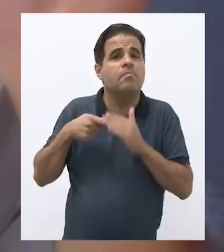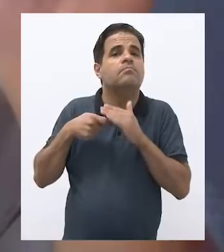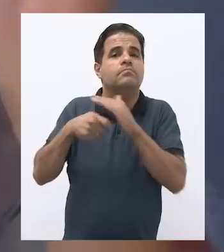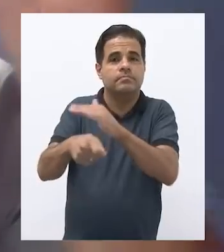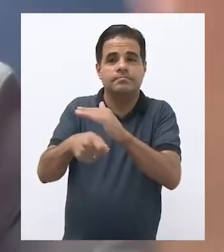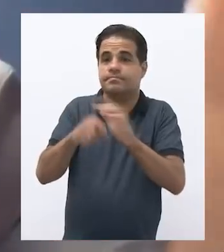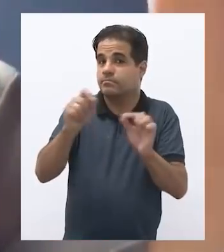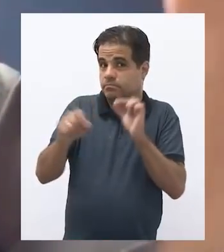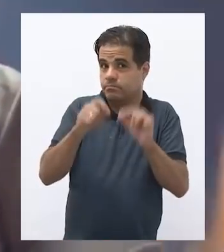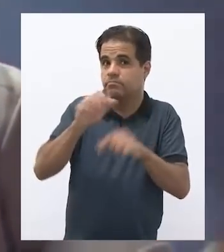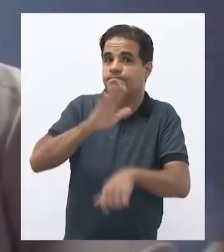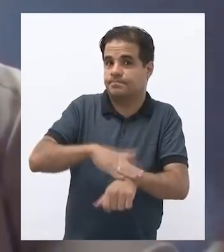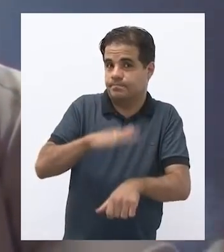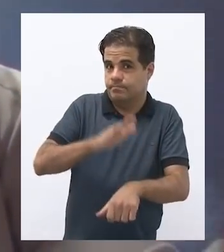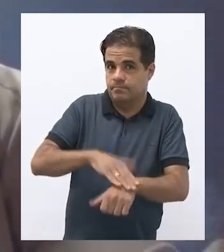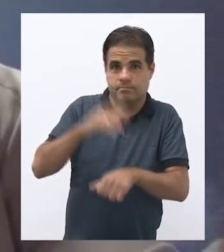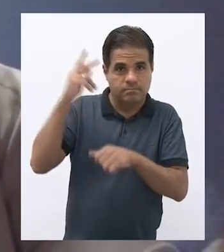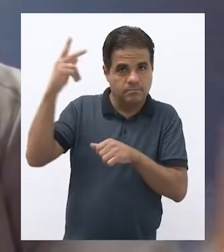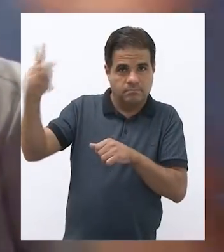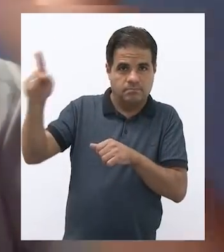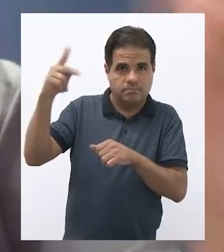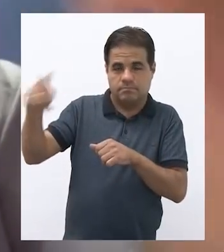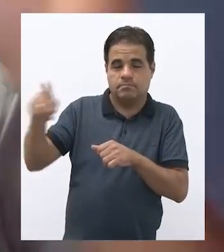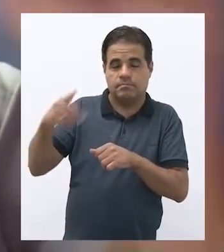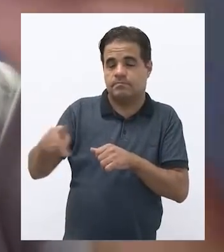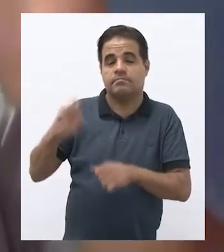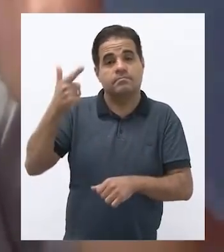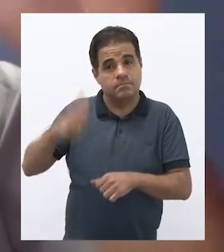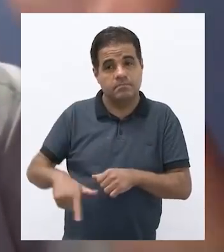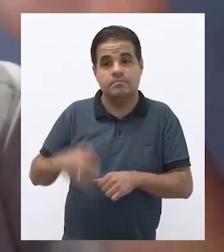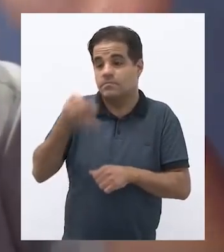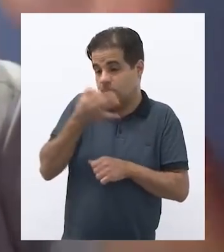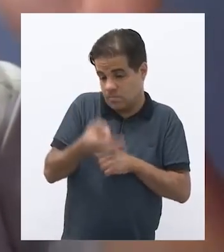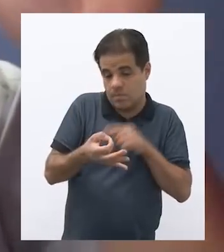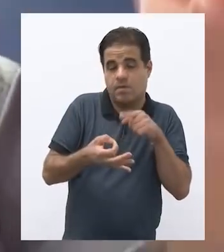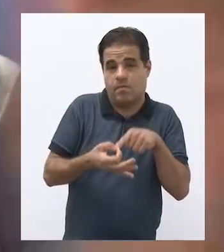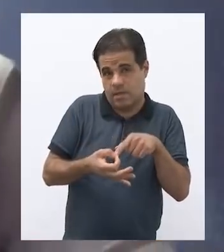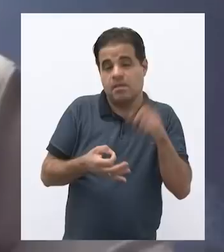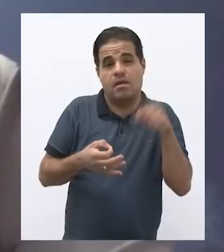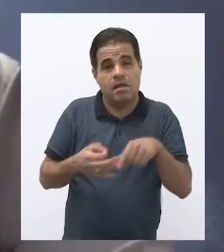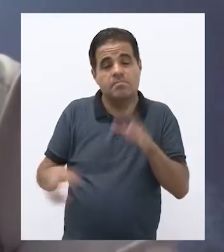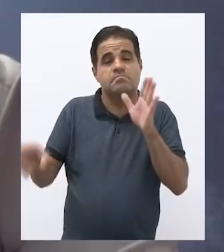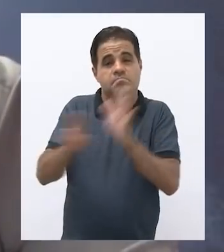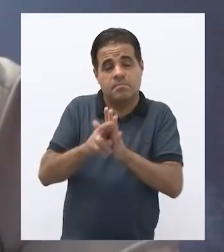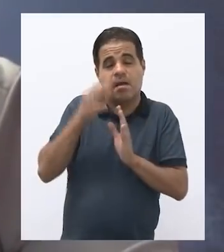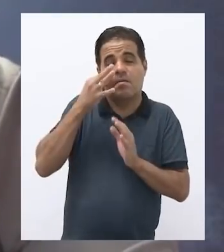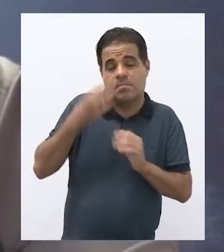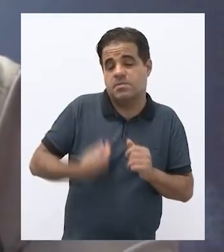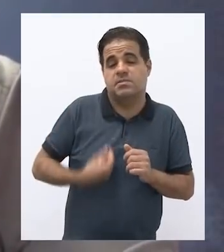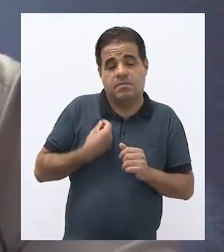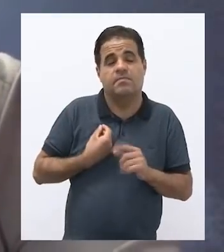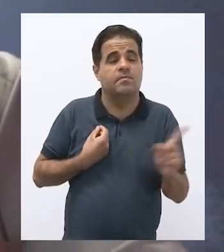do quê? Do tempo dele. De novo, essa moeda que ela é presente na nossa vida o tempo inteiro.